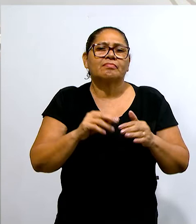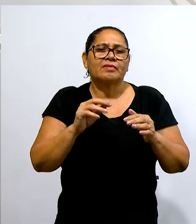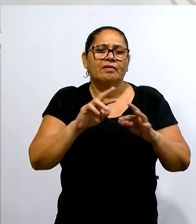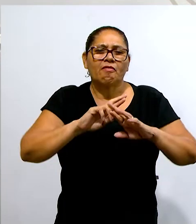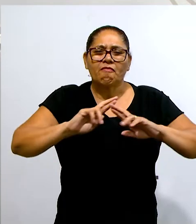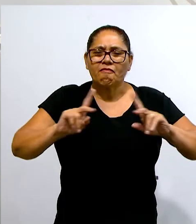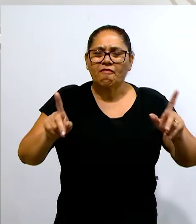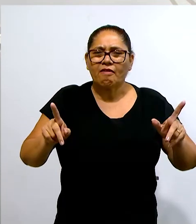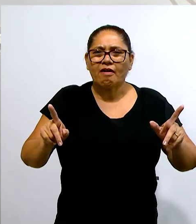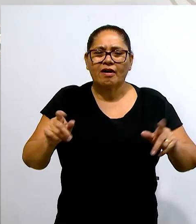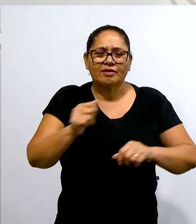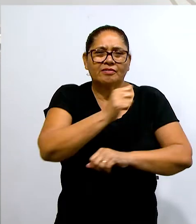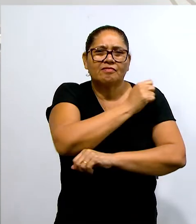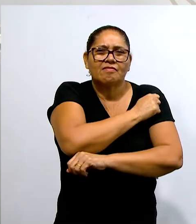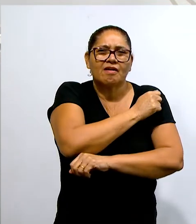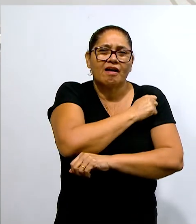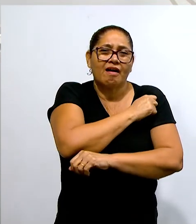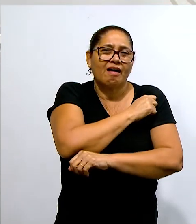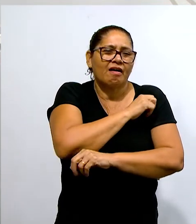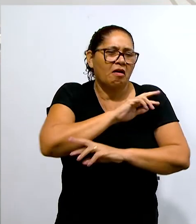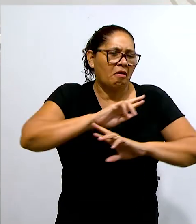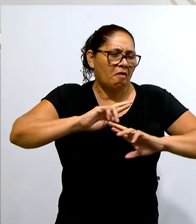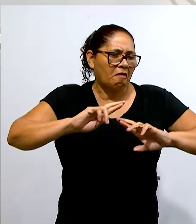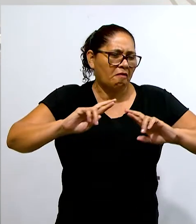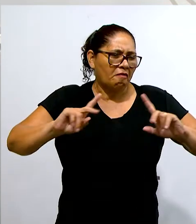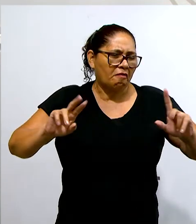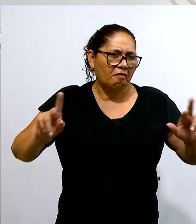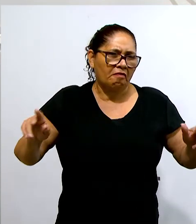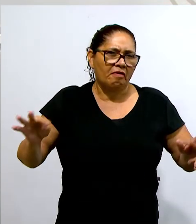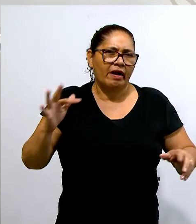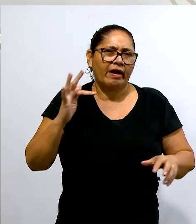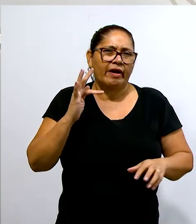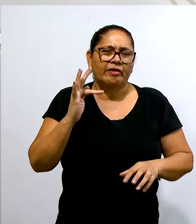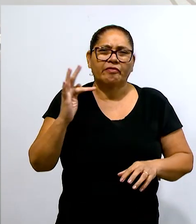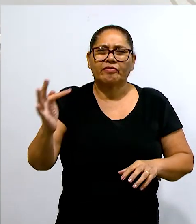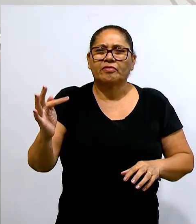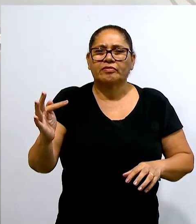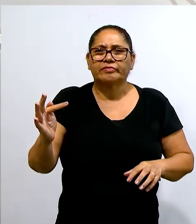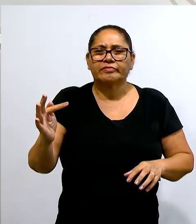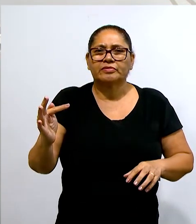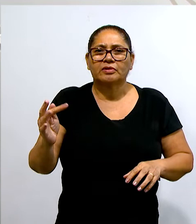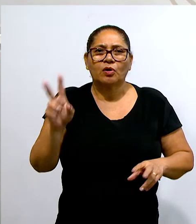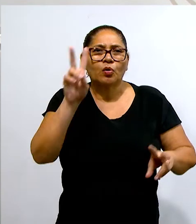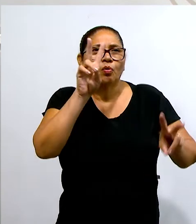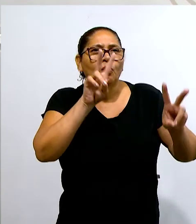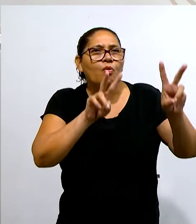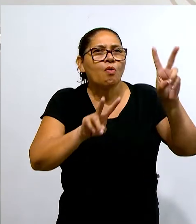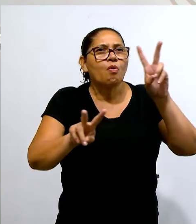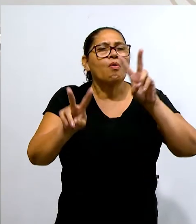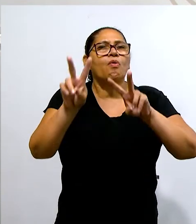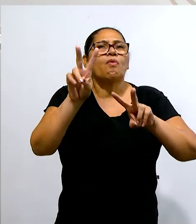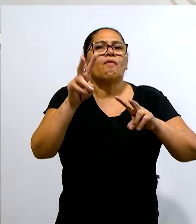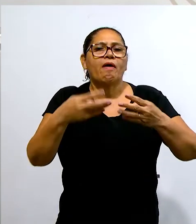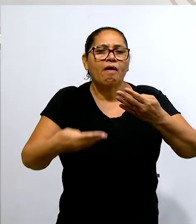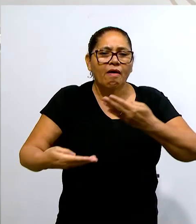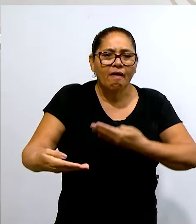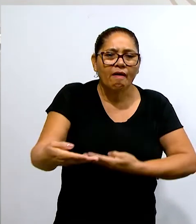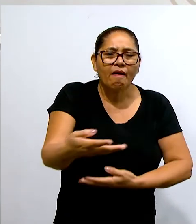Que os alunos aprendem de diversas formas. Uns aprendem mais vendo,